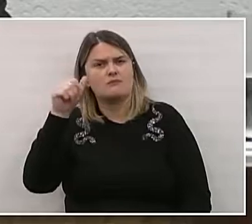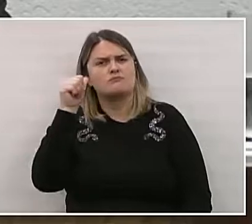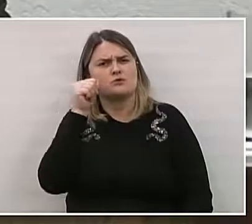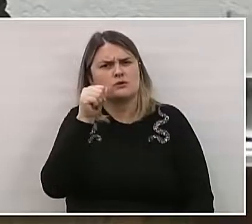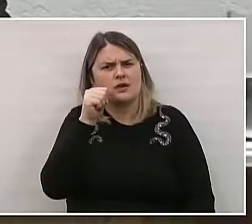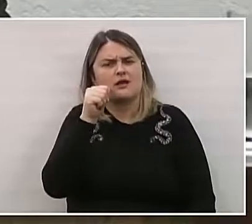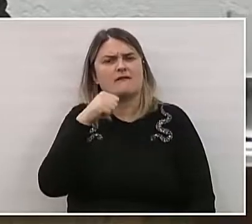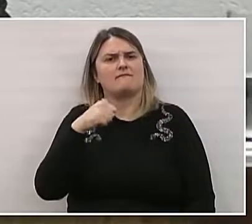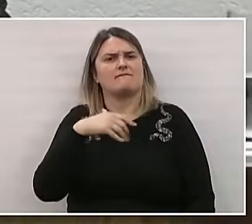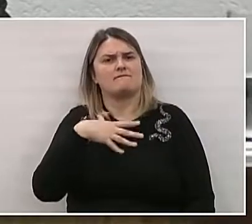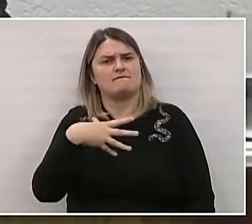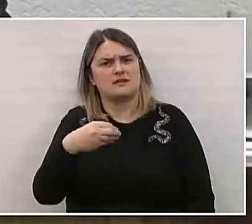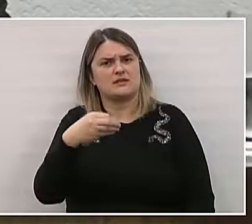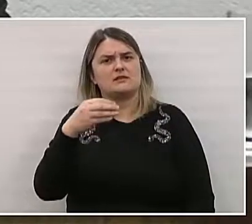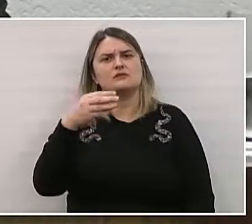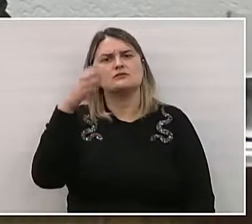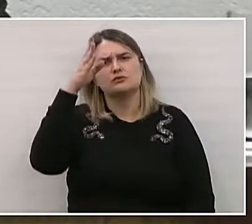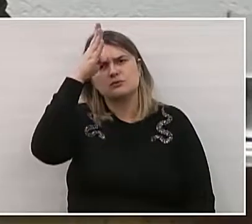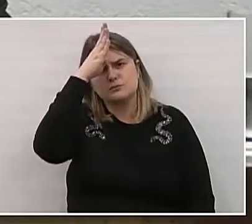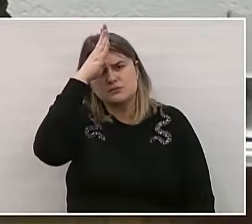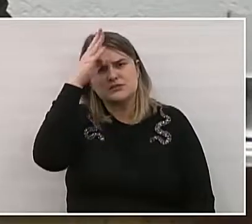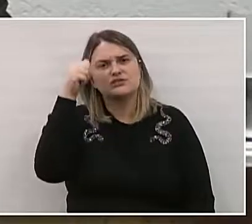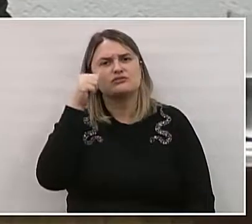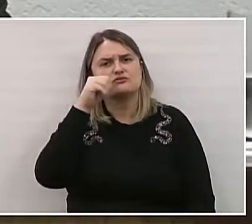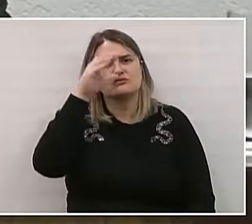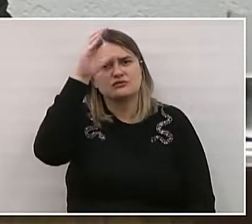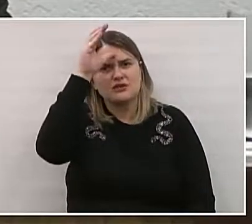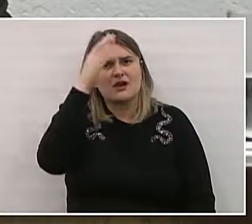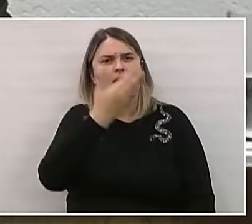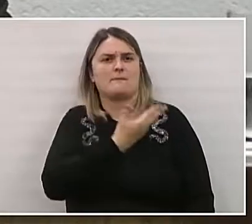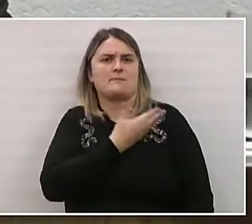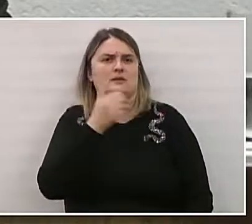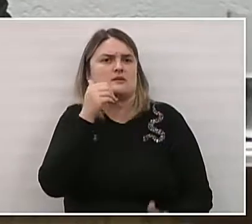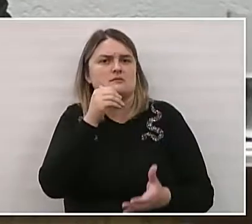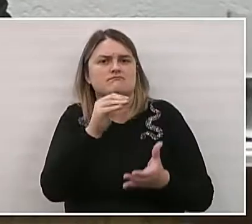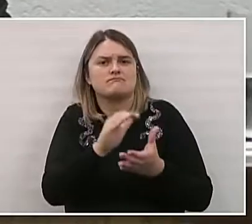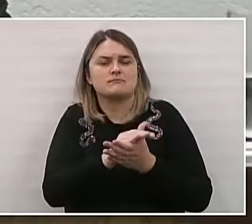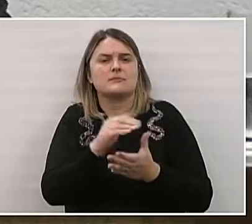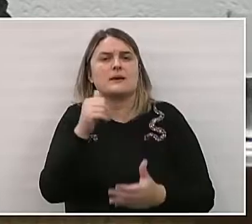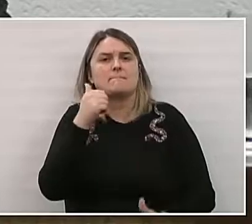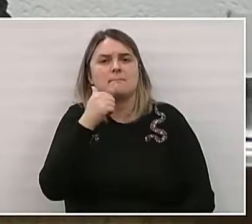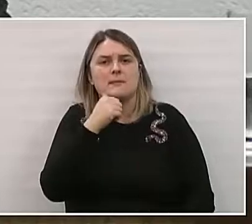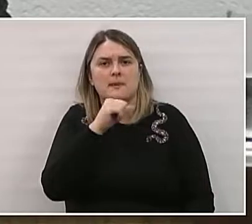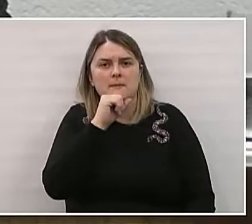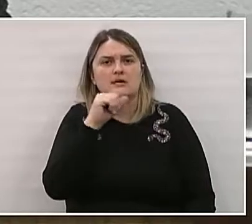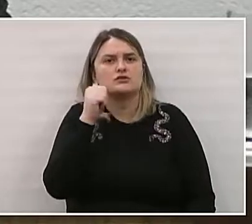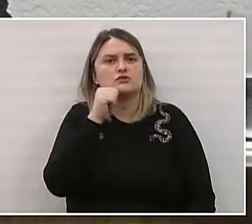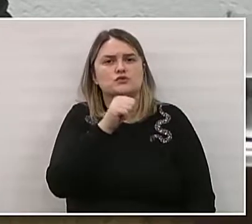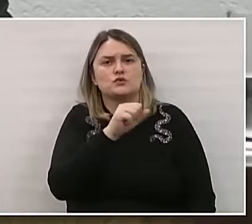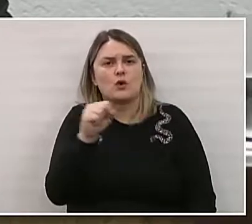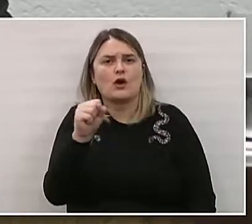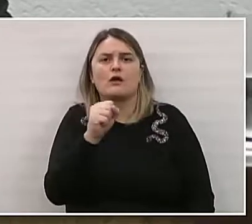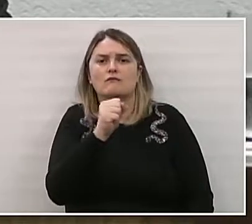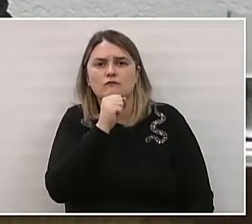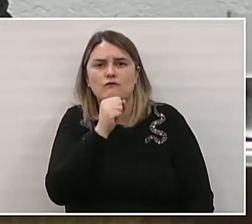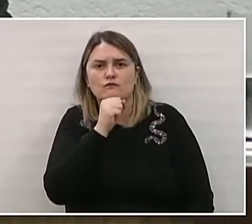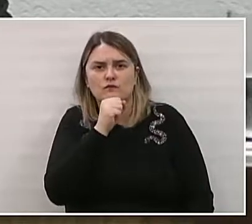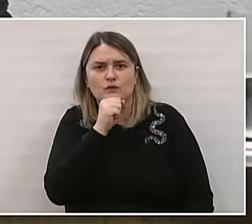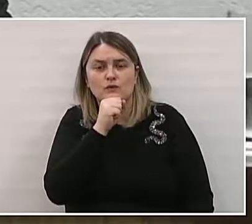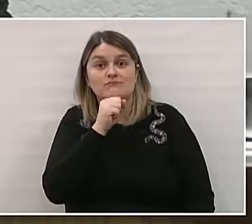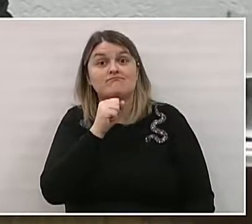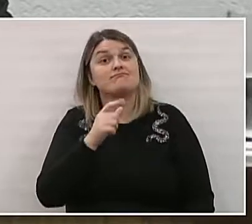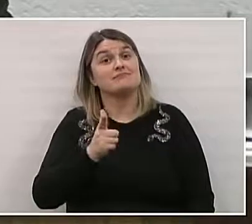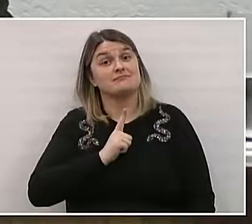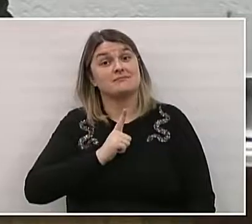sobrinha, prima, tia, amiga, esposa, mãe, sogra, avó,